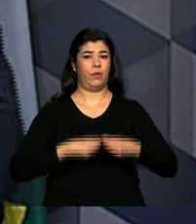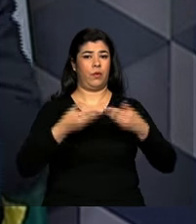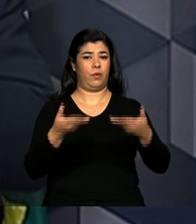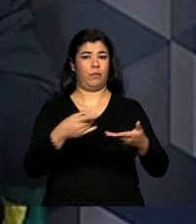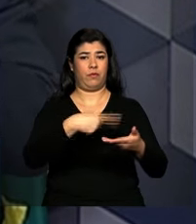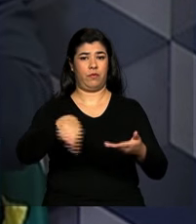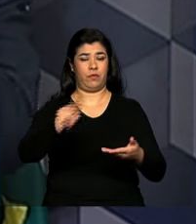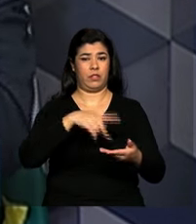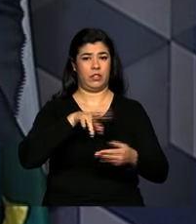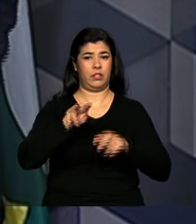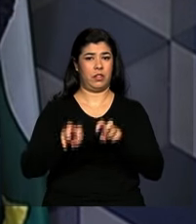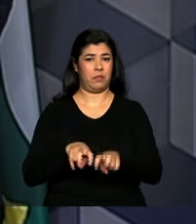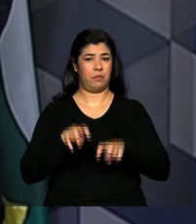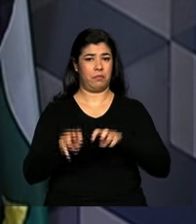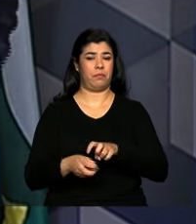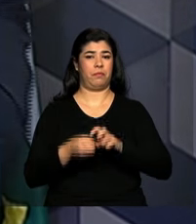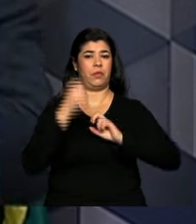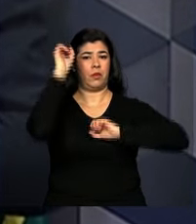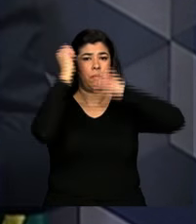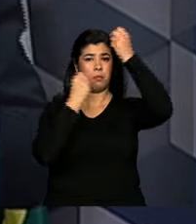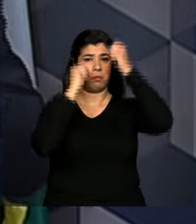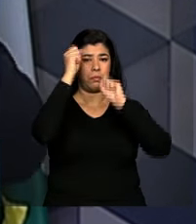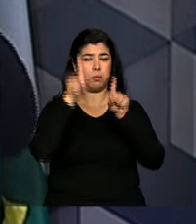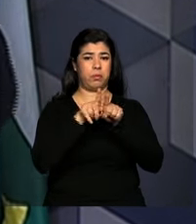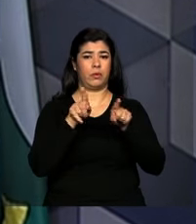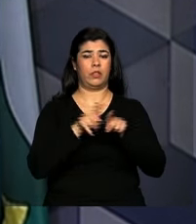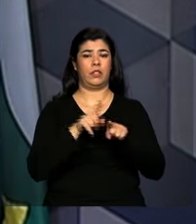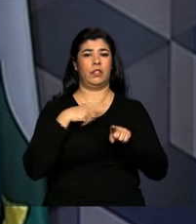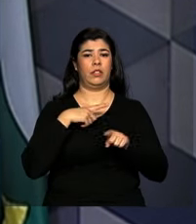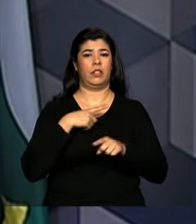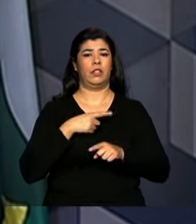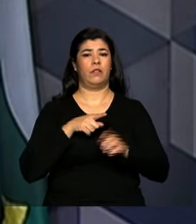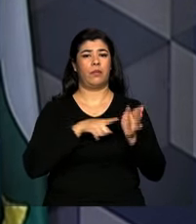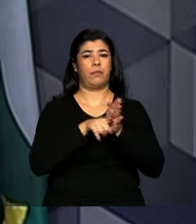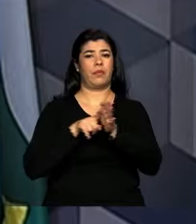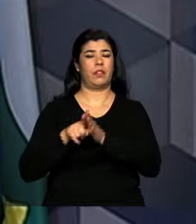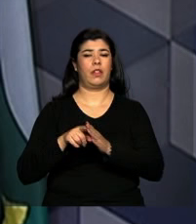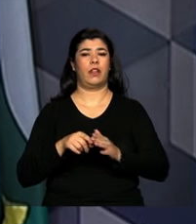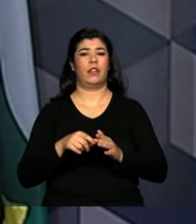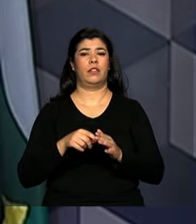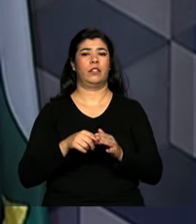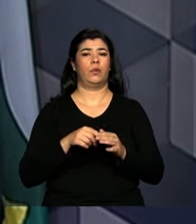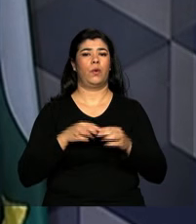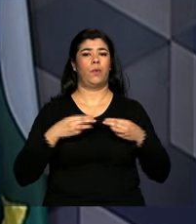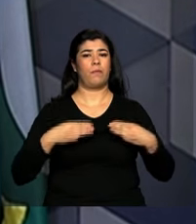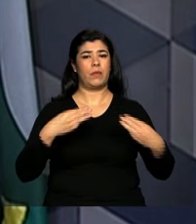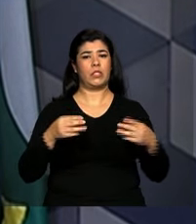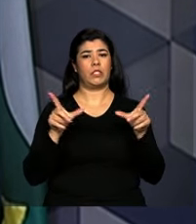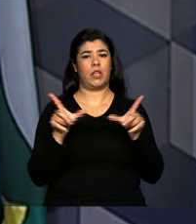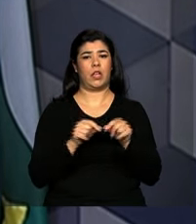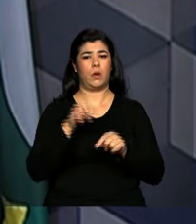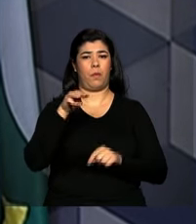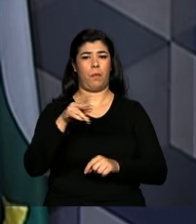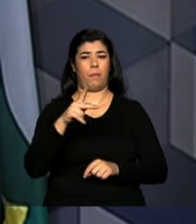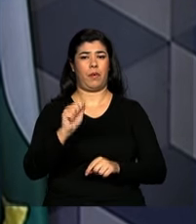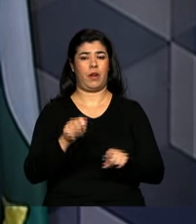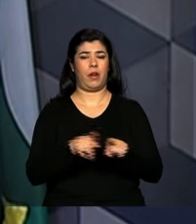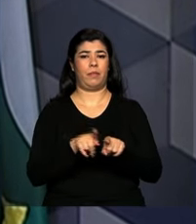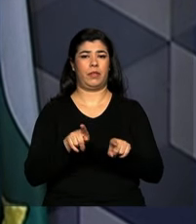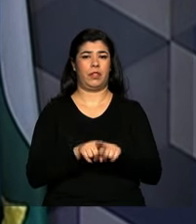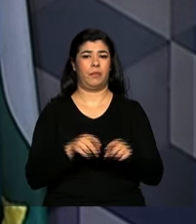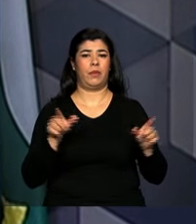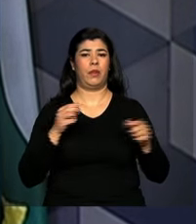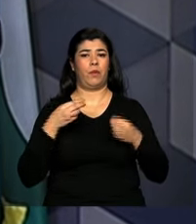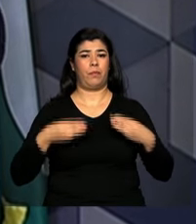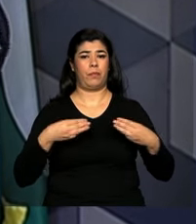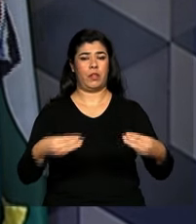do levantamento de demandas feito pelo MAPA, feito pelo MDA, feito pelo Banco do Brasil, que tem na